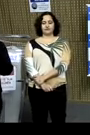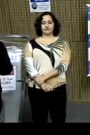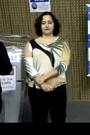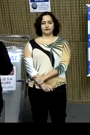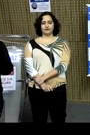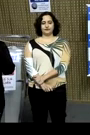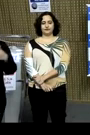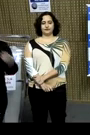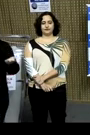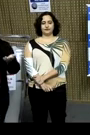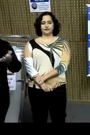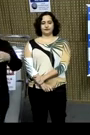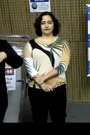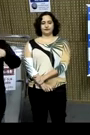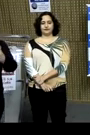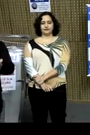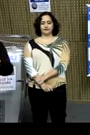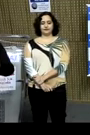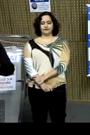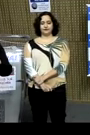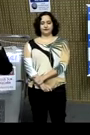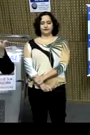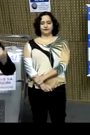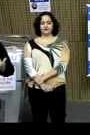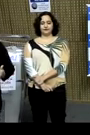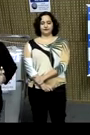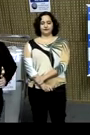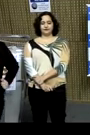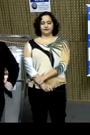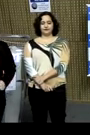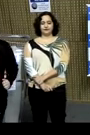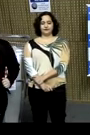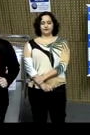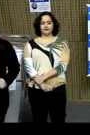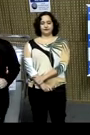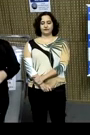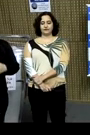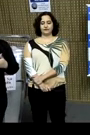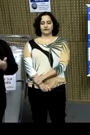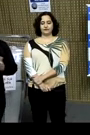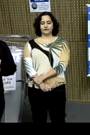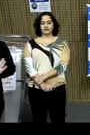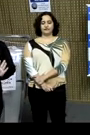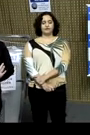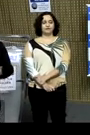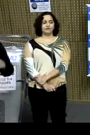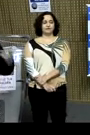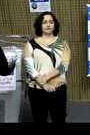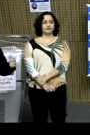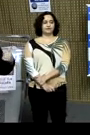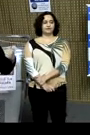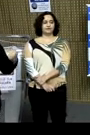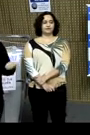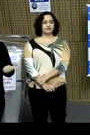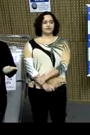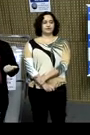fazer, dar esse retorno com relação a ter essa puérpera na nossa unidade. E o responsável é toda a